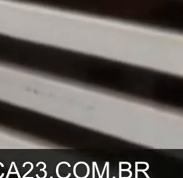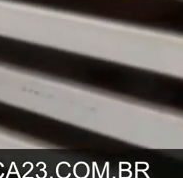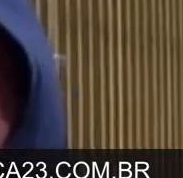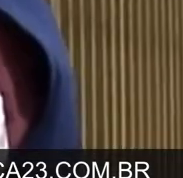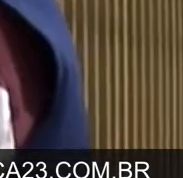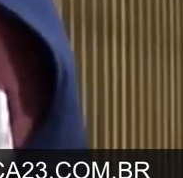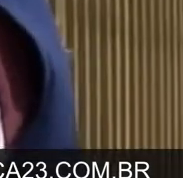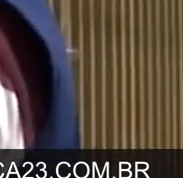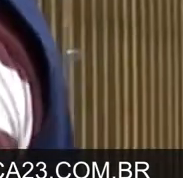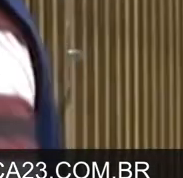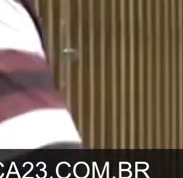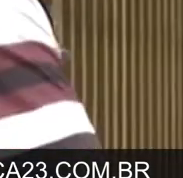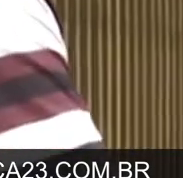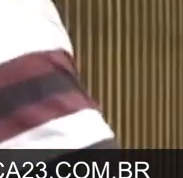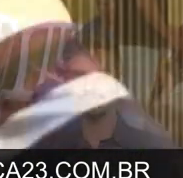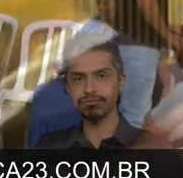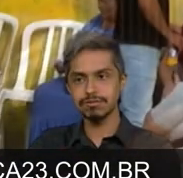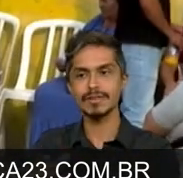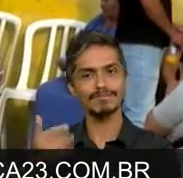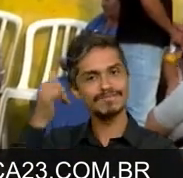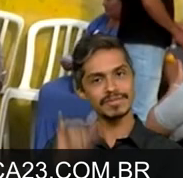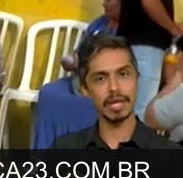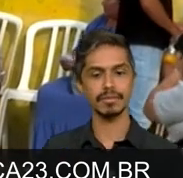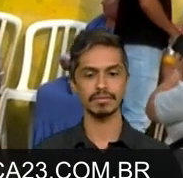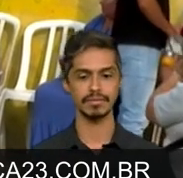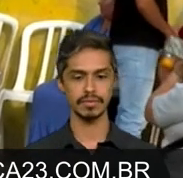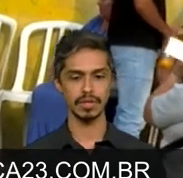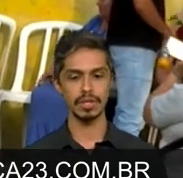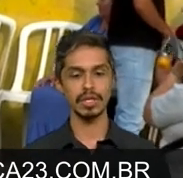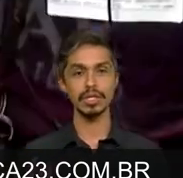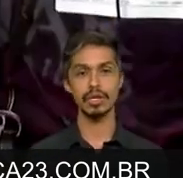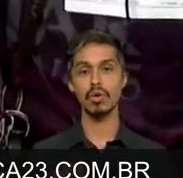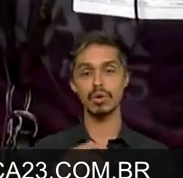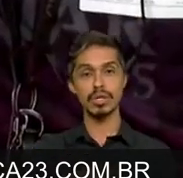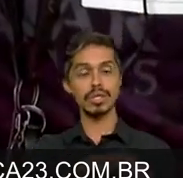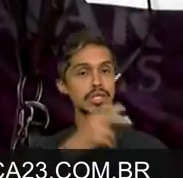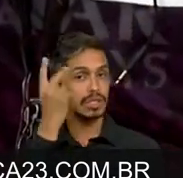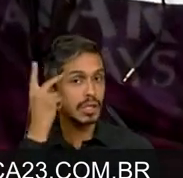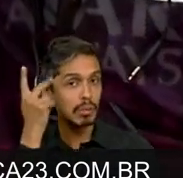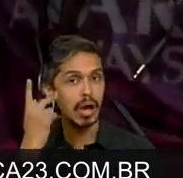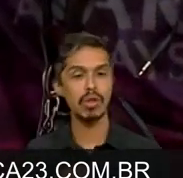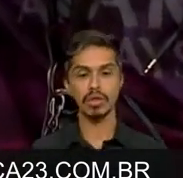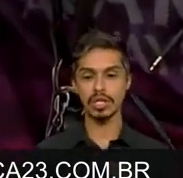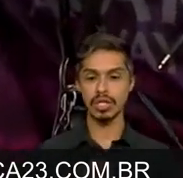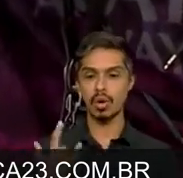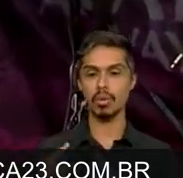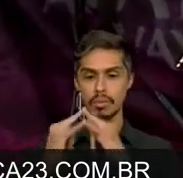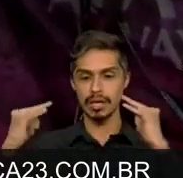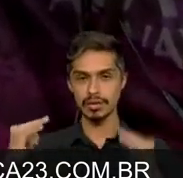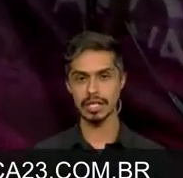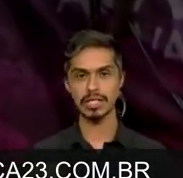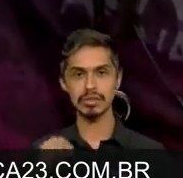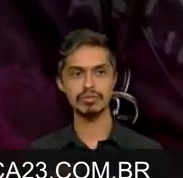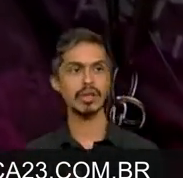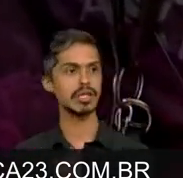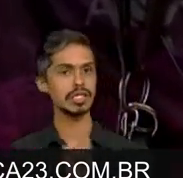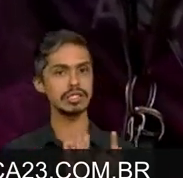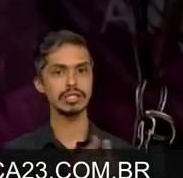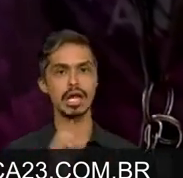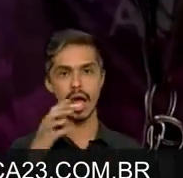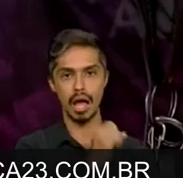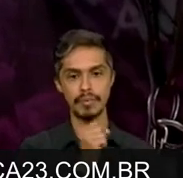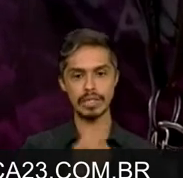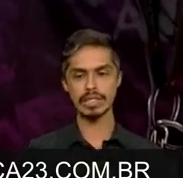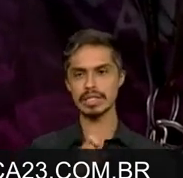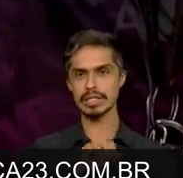VT. Na zona leste da capital paulista, uma tenda foi instalada em uma unidade de pronto atendimento para receber